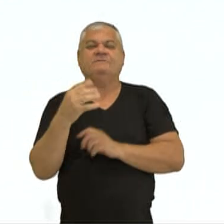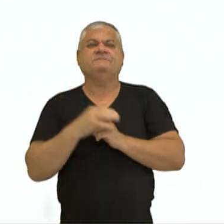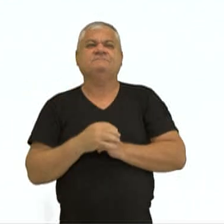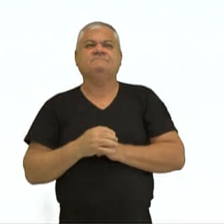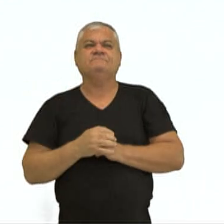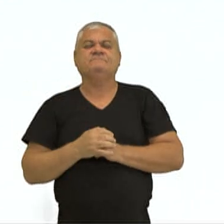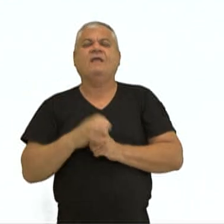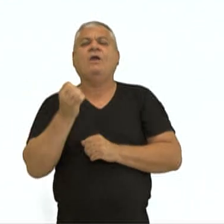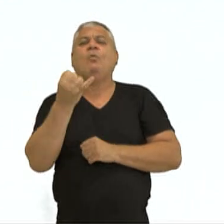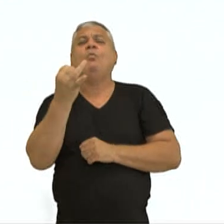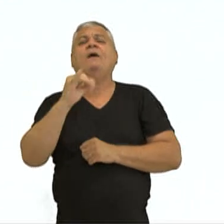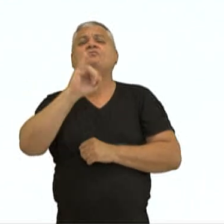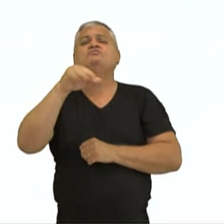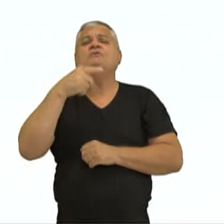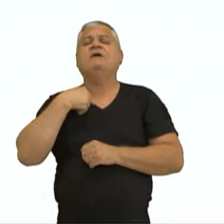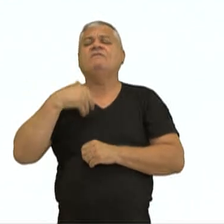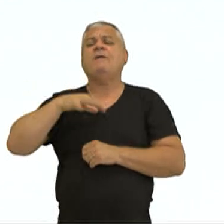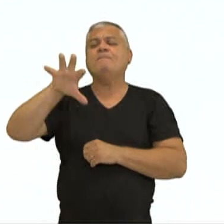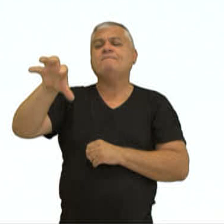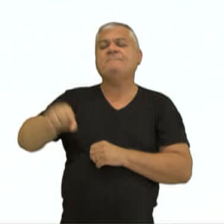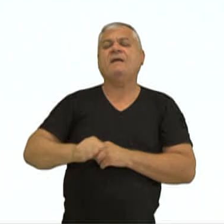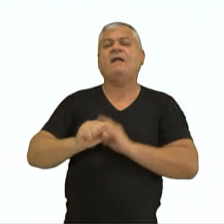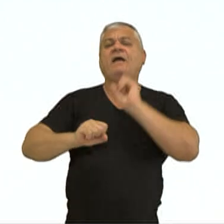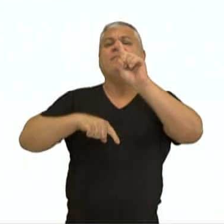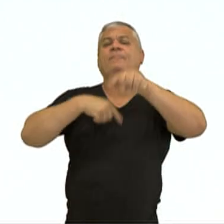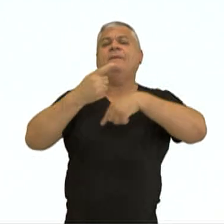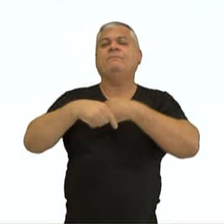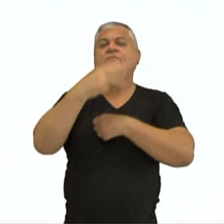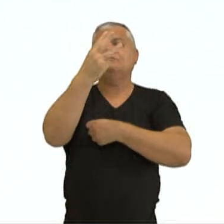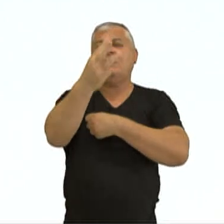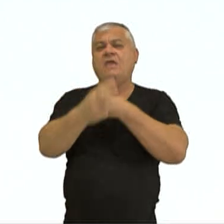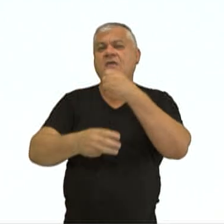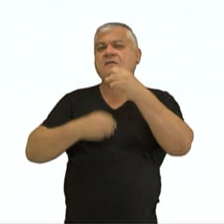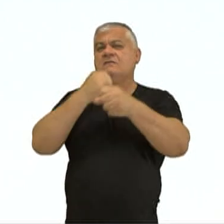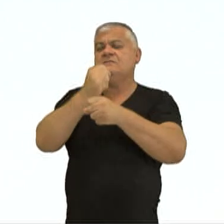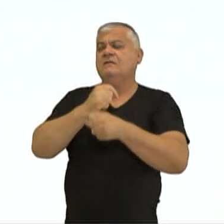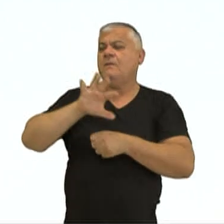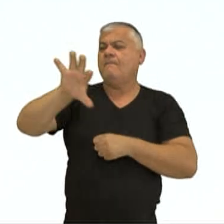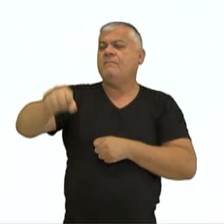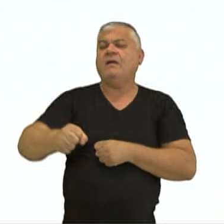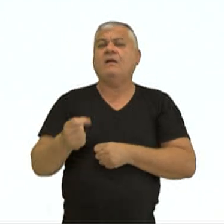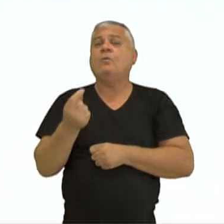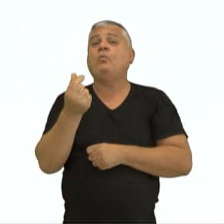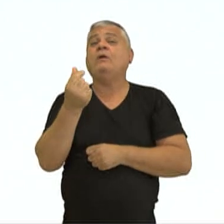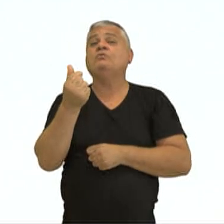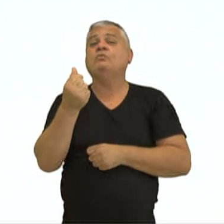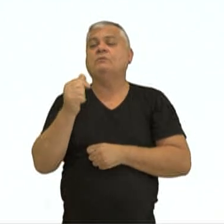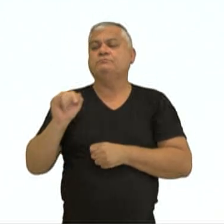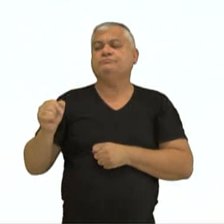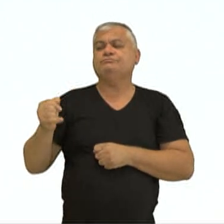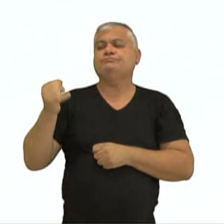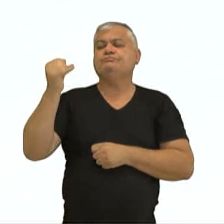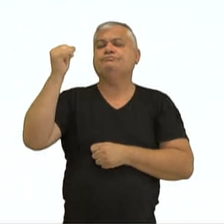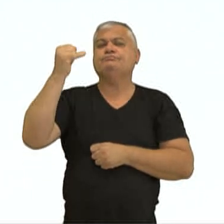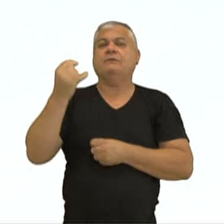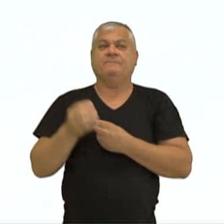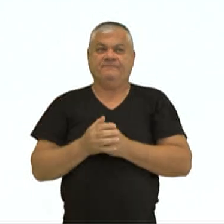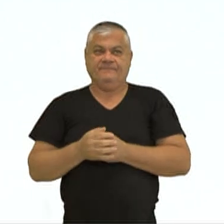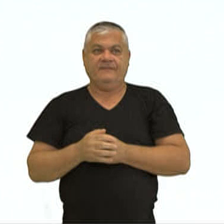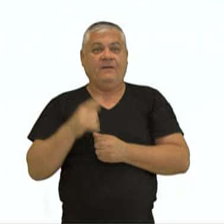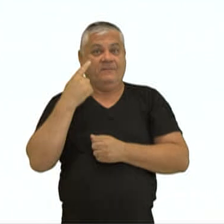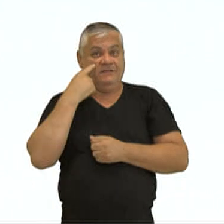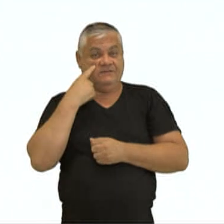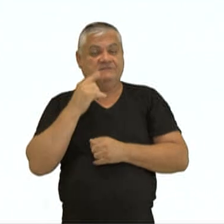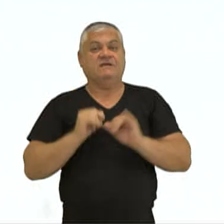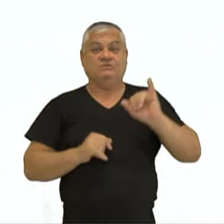que Juliana irá sacar depois deste período? Então, lembrando que a fórmula do juro simples